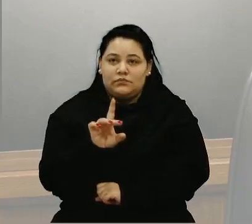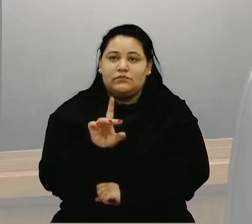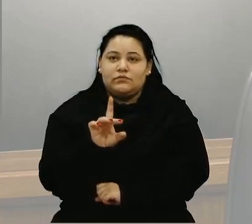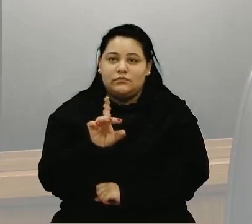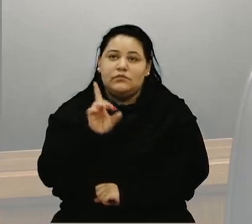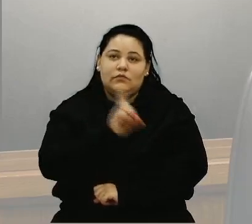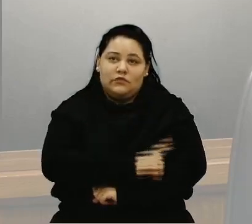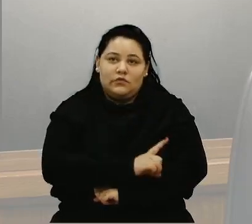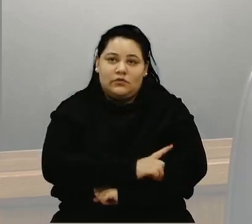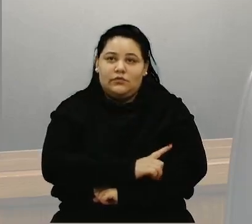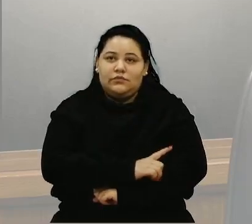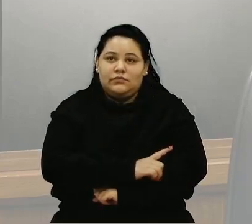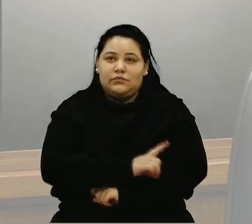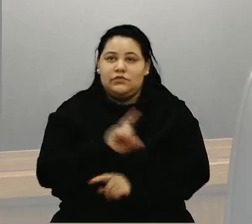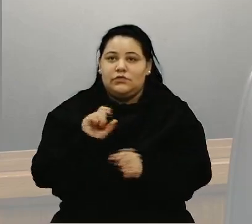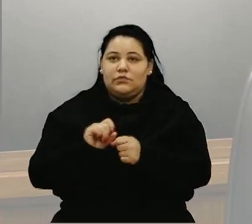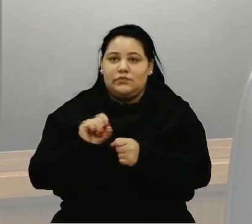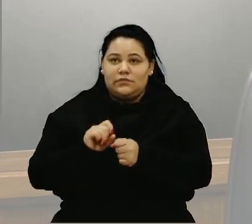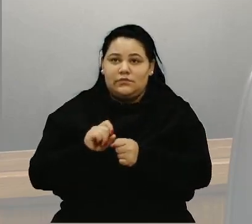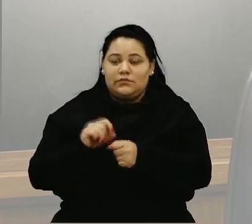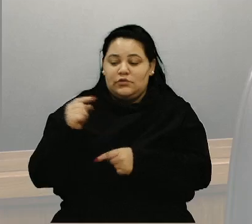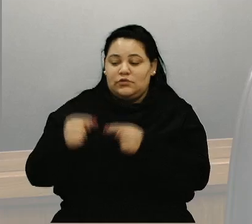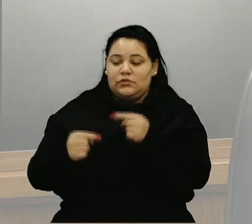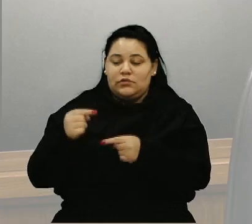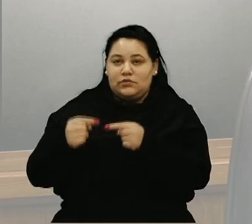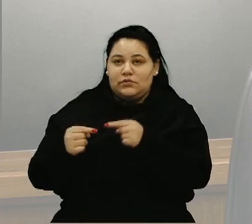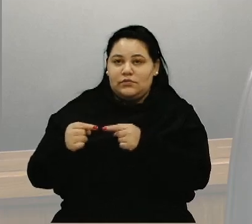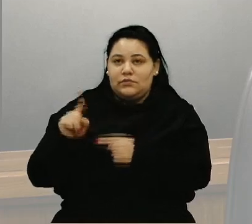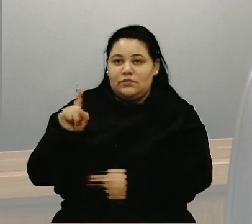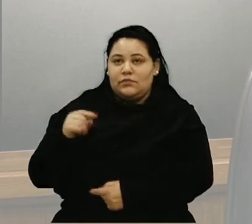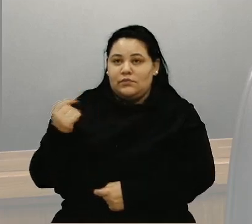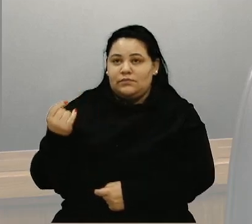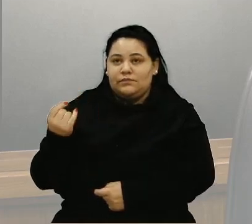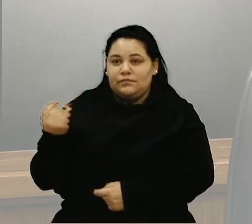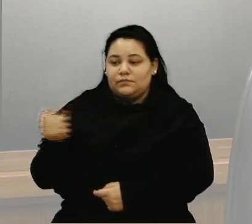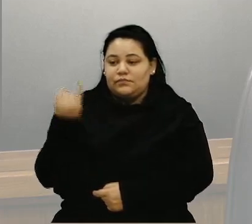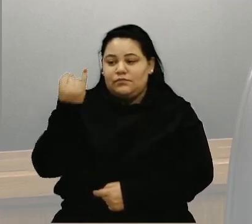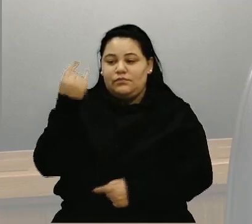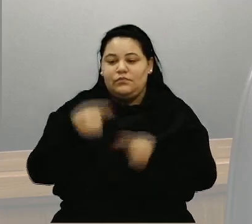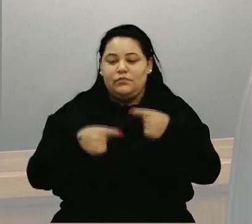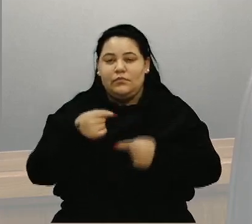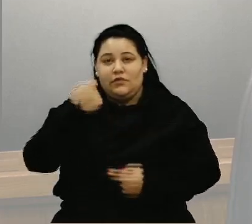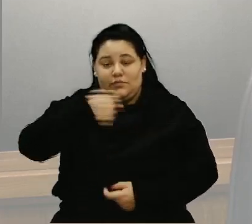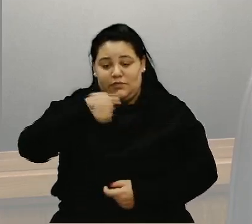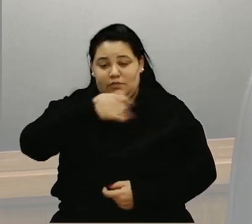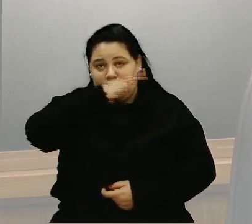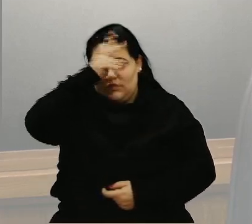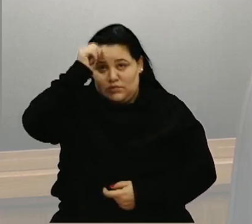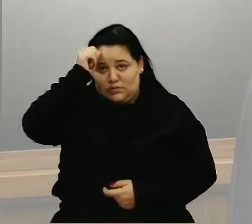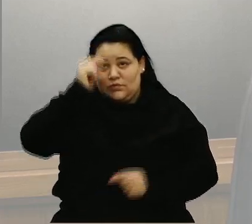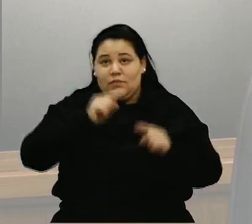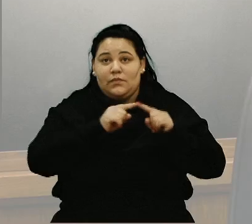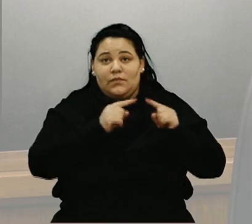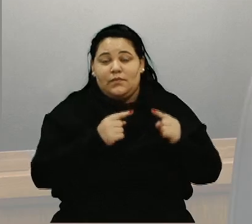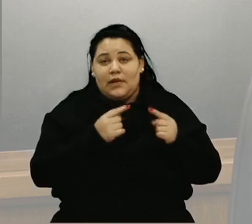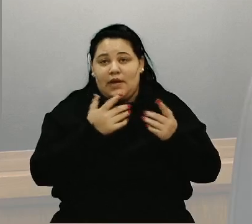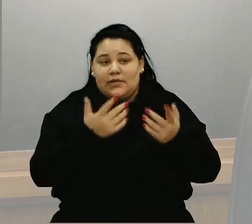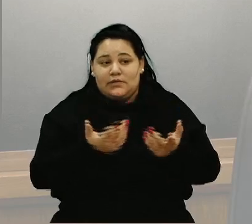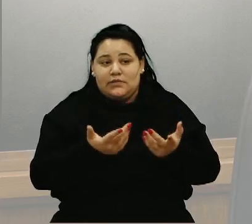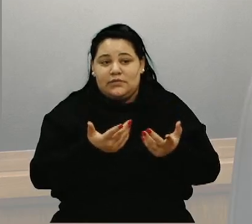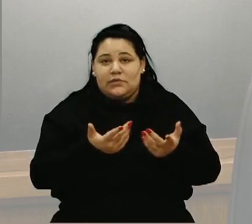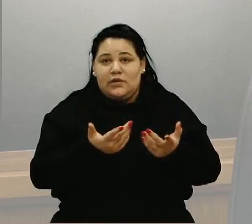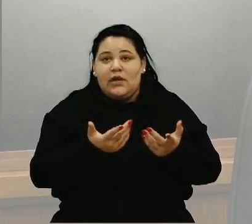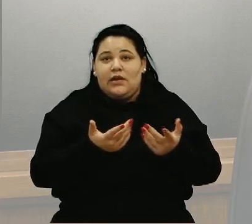que é importante o debate. Nós precisamos mesmo, o município, mas todo mundo que vai ser responsável